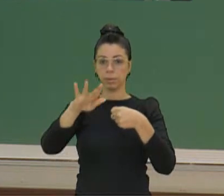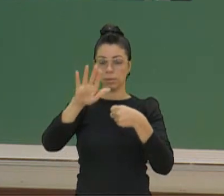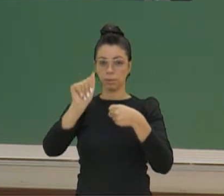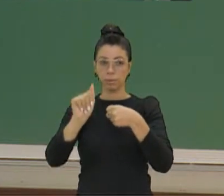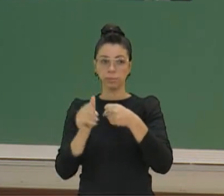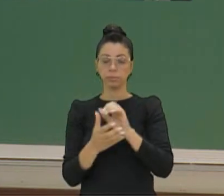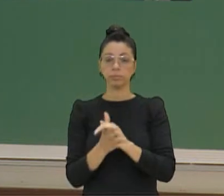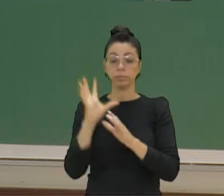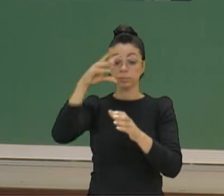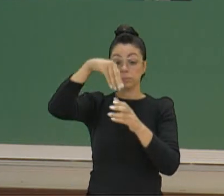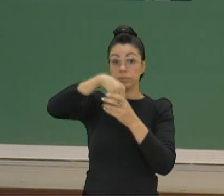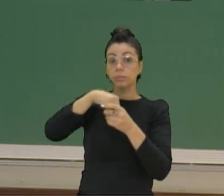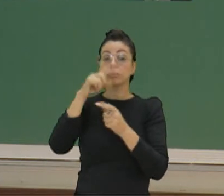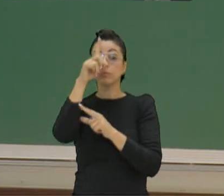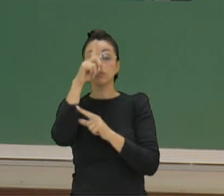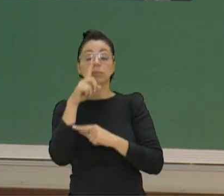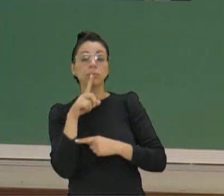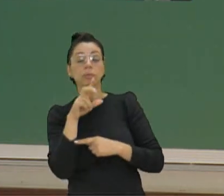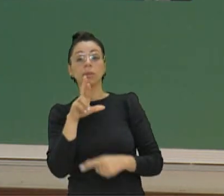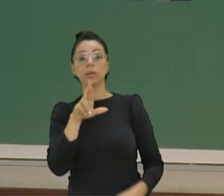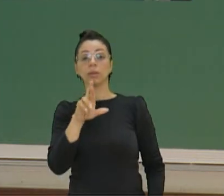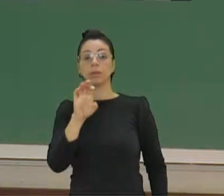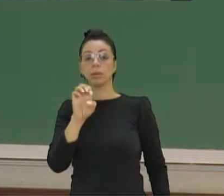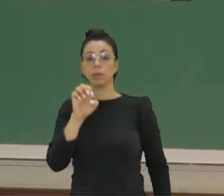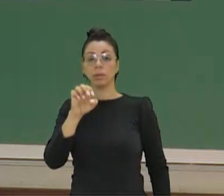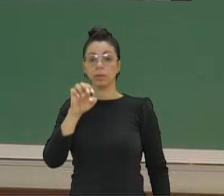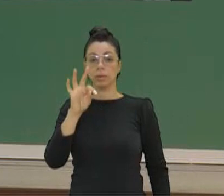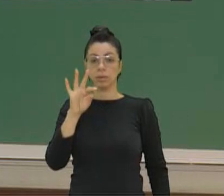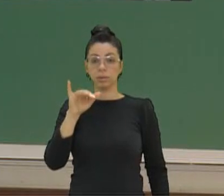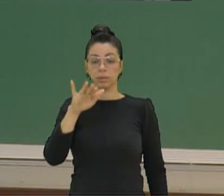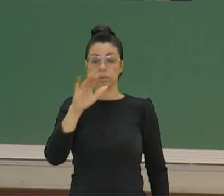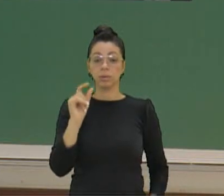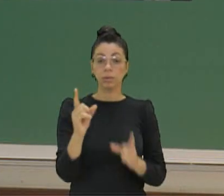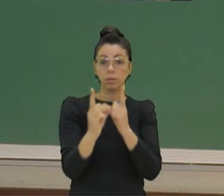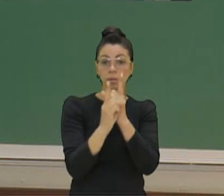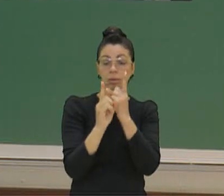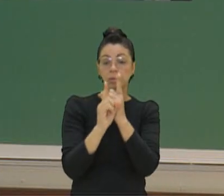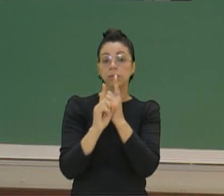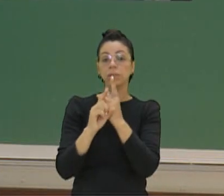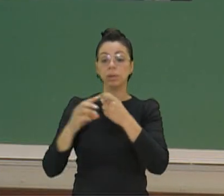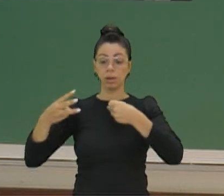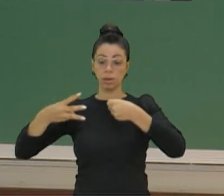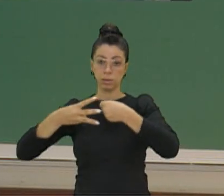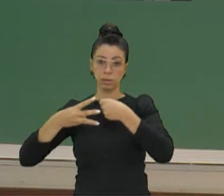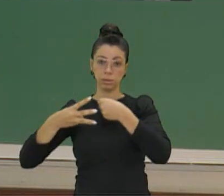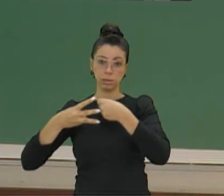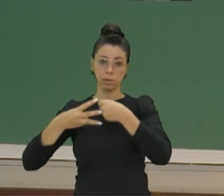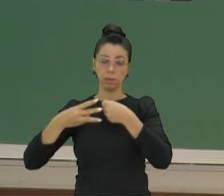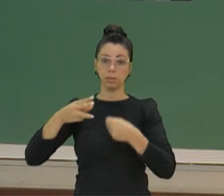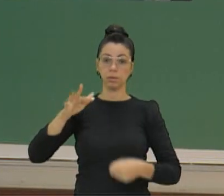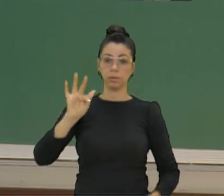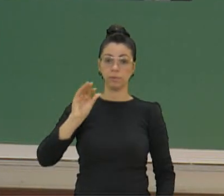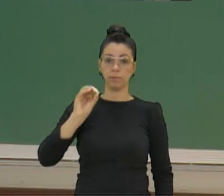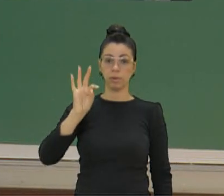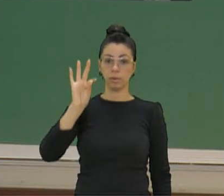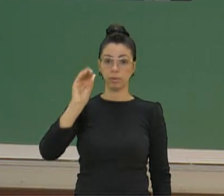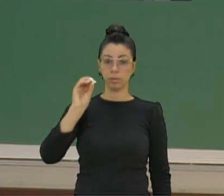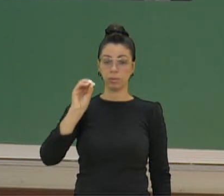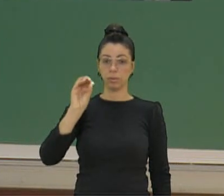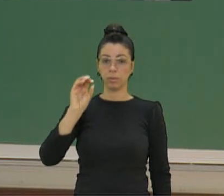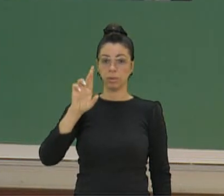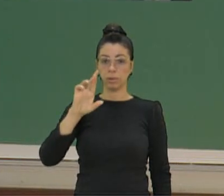amarelinho, eu tenho a retina, onde eu encontro os fotorreceptores, que são 2 que você aprendeu hoje